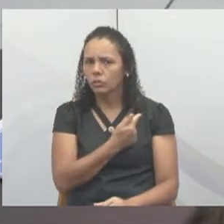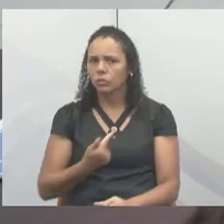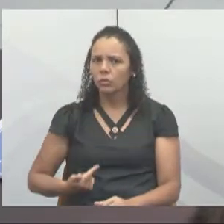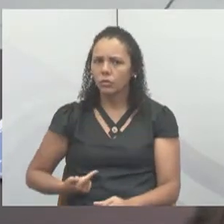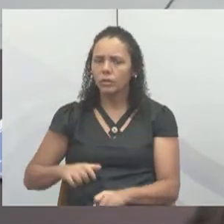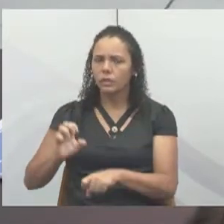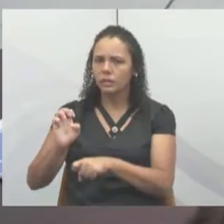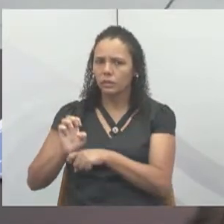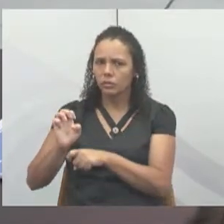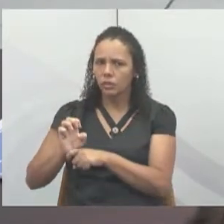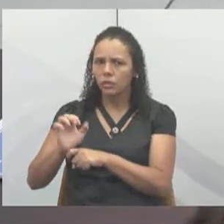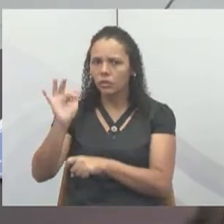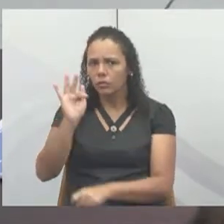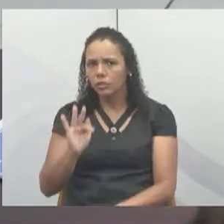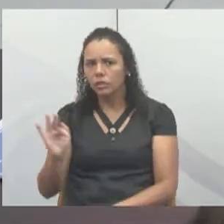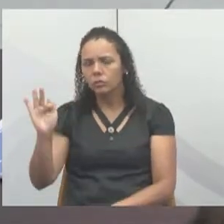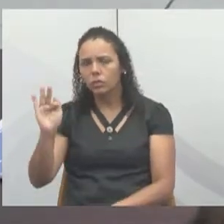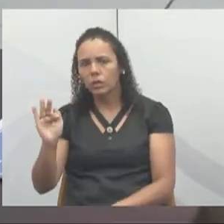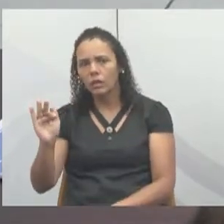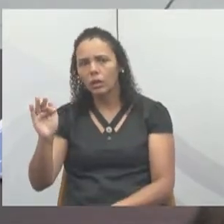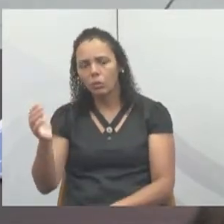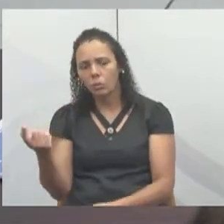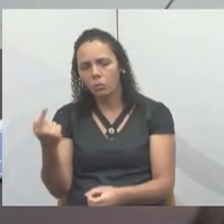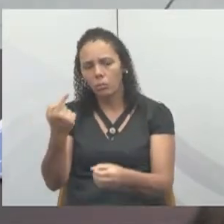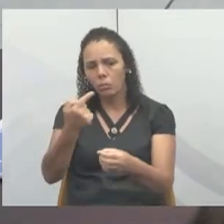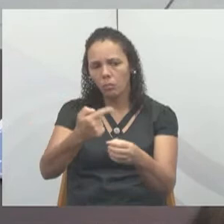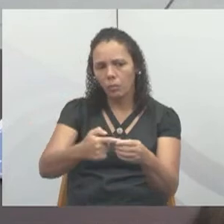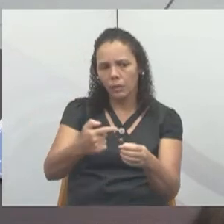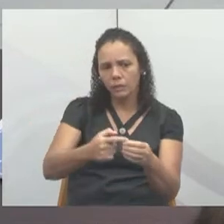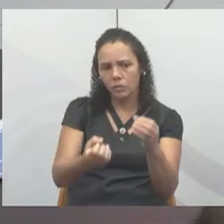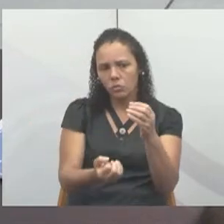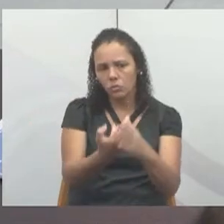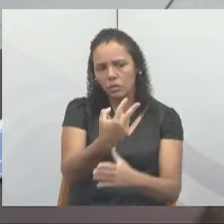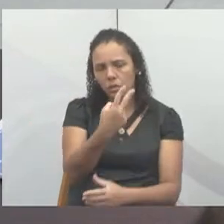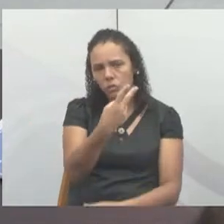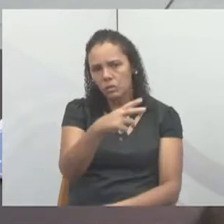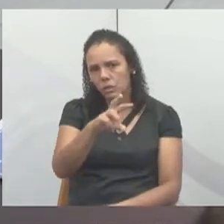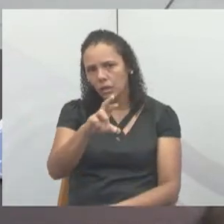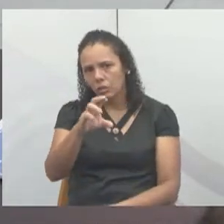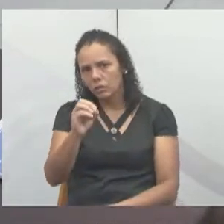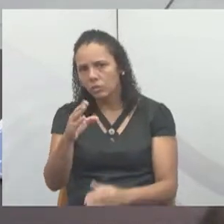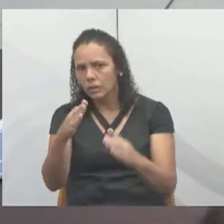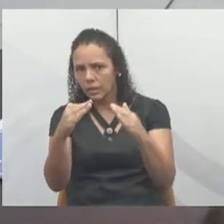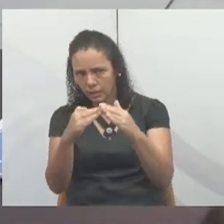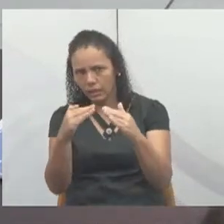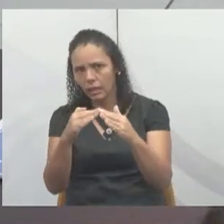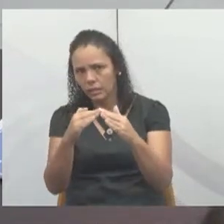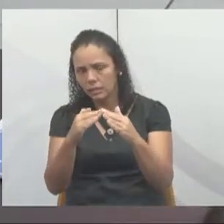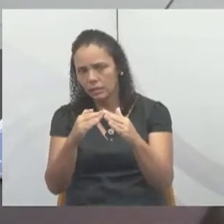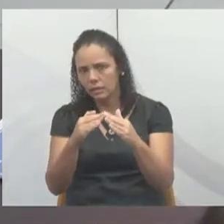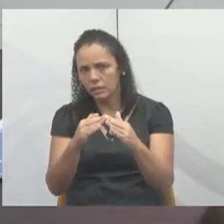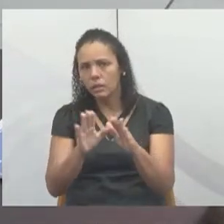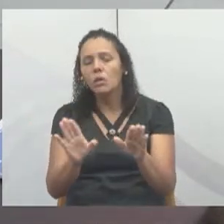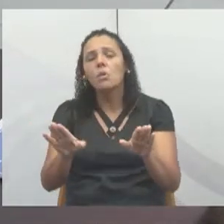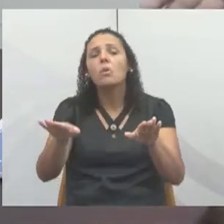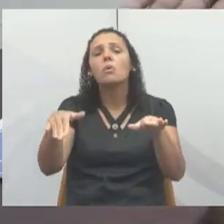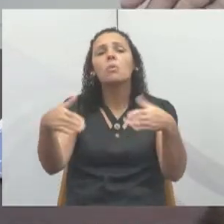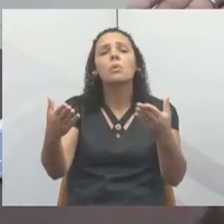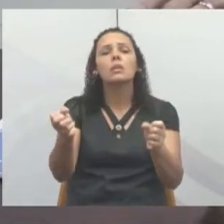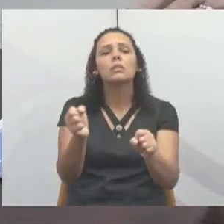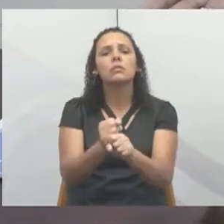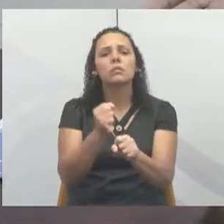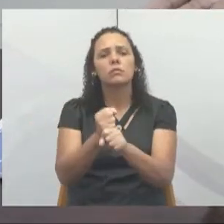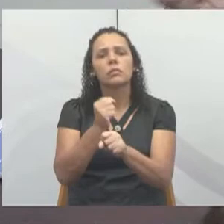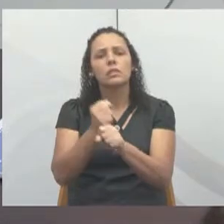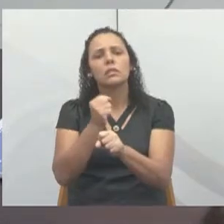construção de 250 casas aqui para Jacareí. Não tem prazo para que essas casas seja construída para